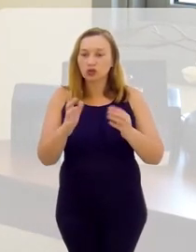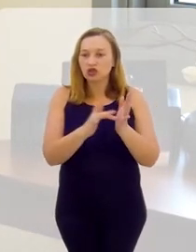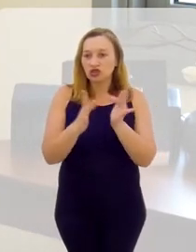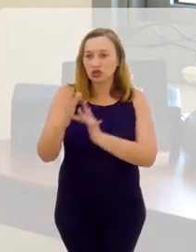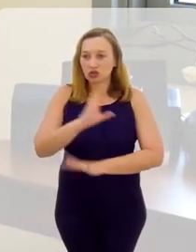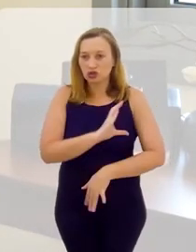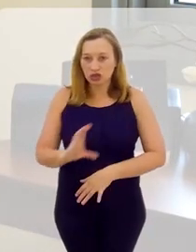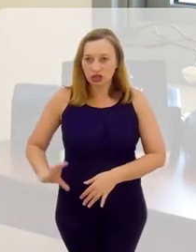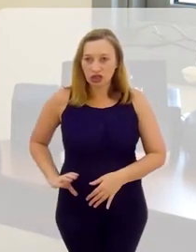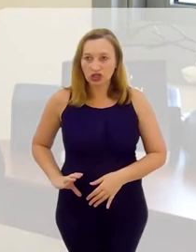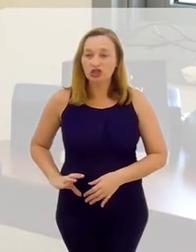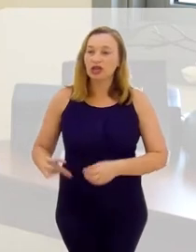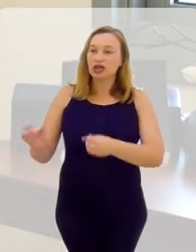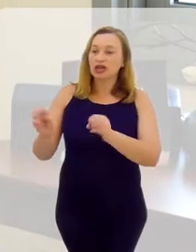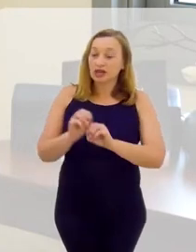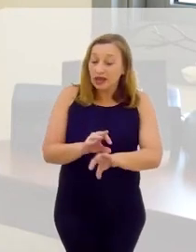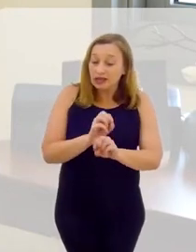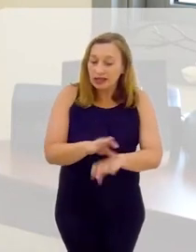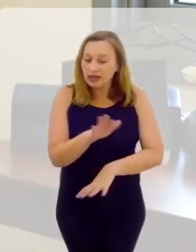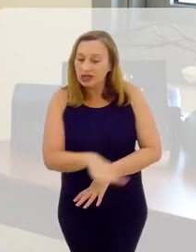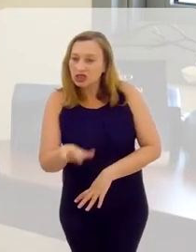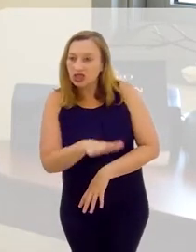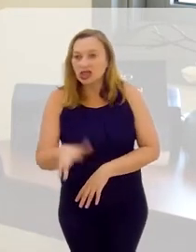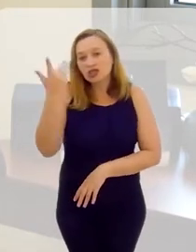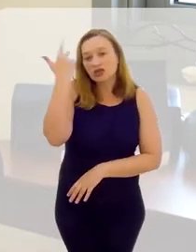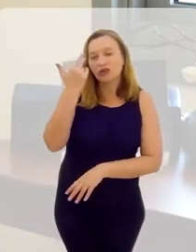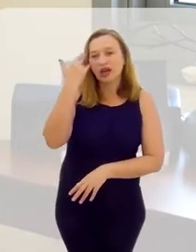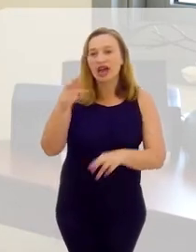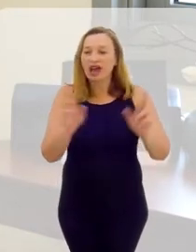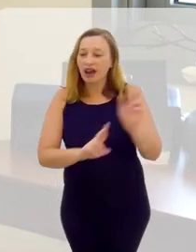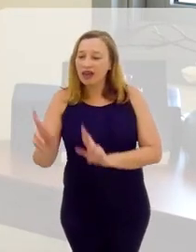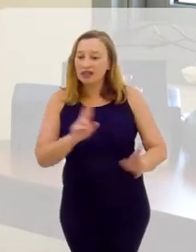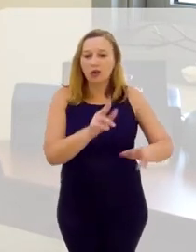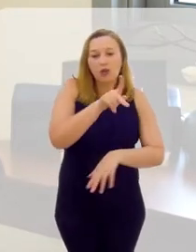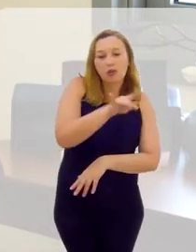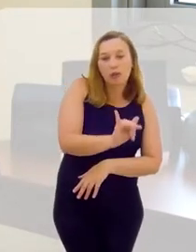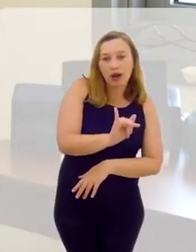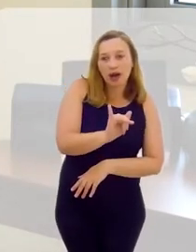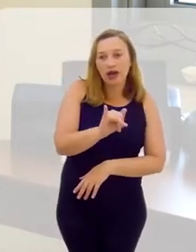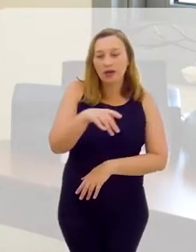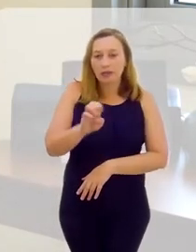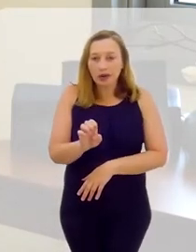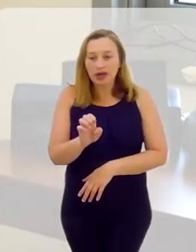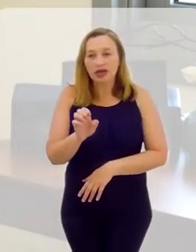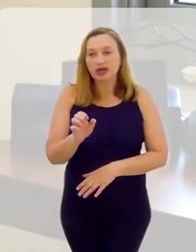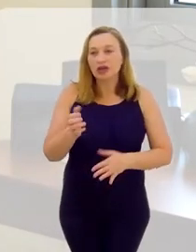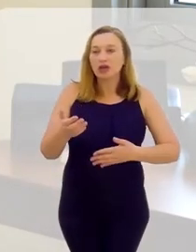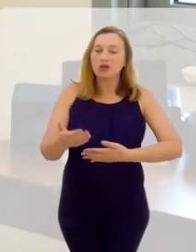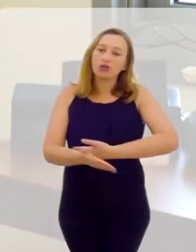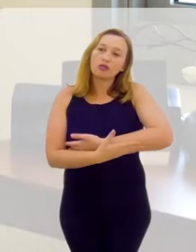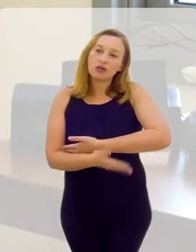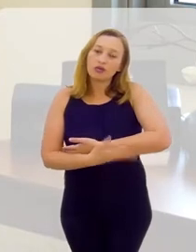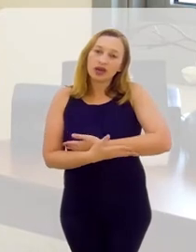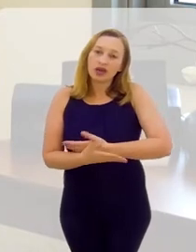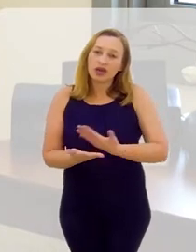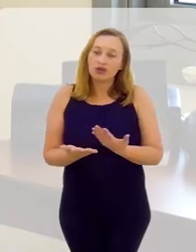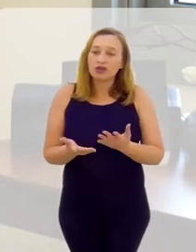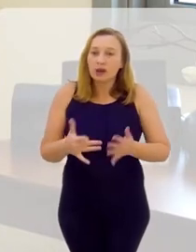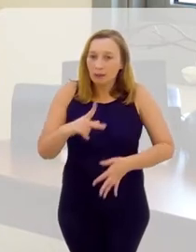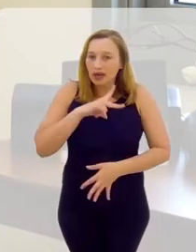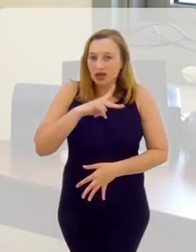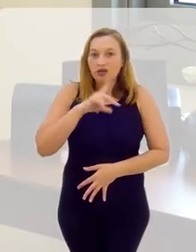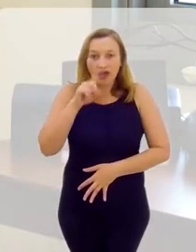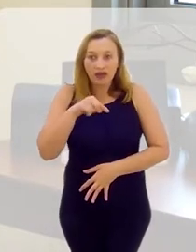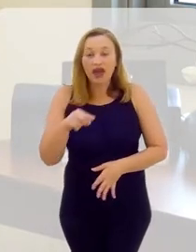esse princípio, normalmente ensinado às crianças, e aquele relacionamento da mãe com o bebê, né, que é uma coisa tão íntima, tão